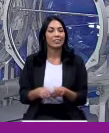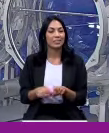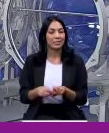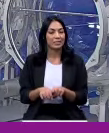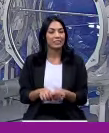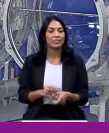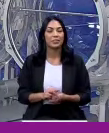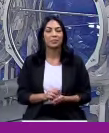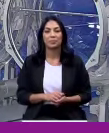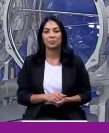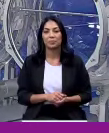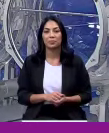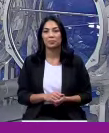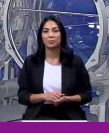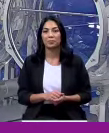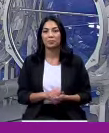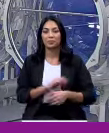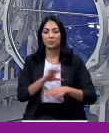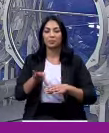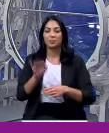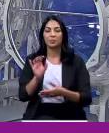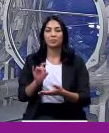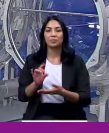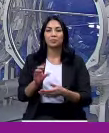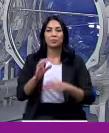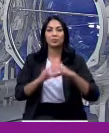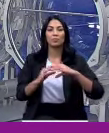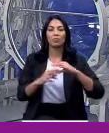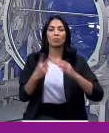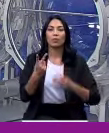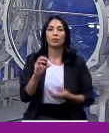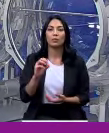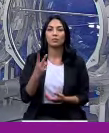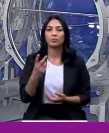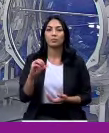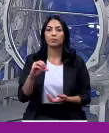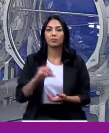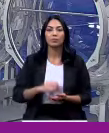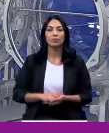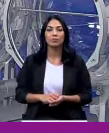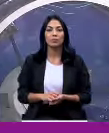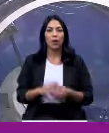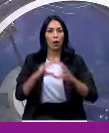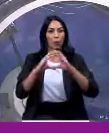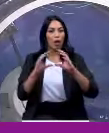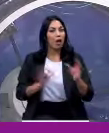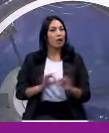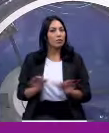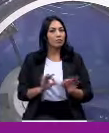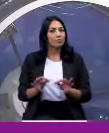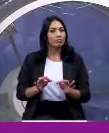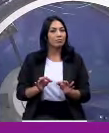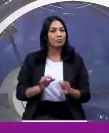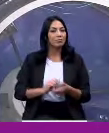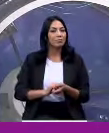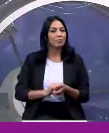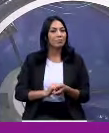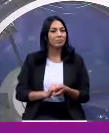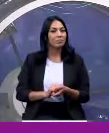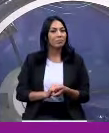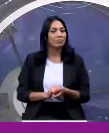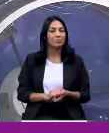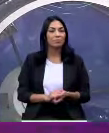Tudo pronto, vamos ao sorteio da Loto Fácil Concurso 2029. Bolas posicionadas, de olho na sua